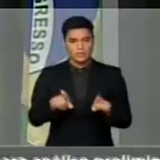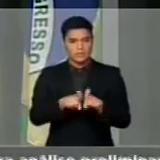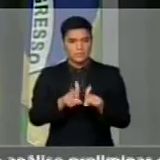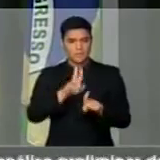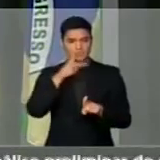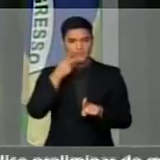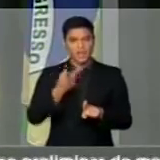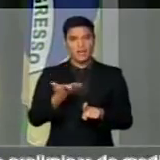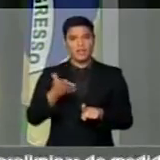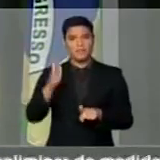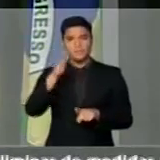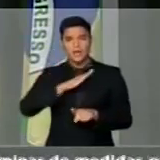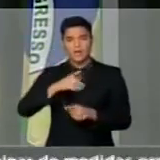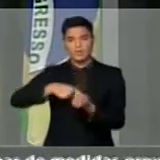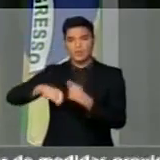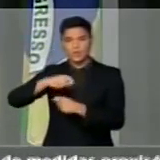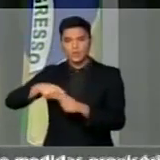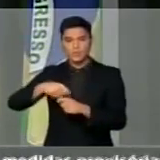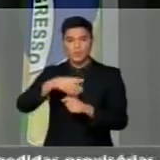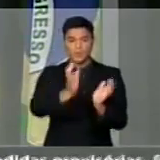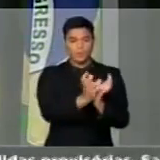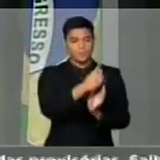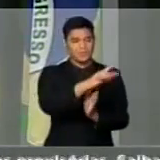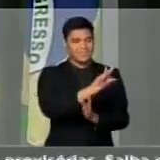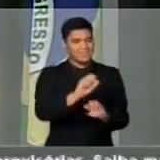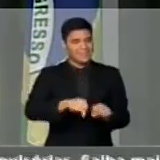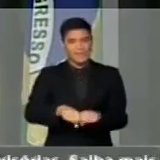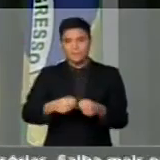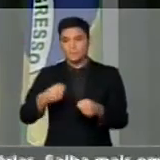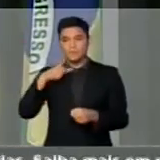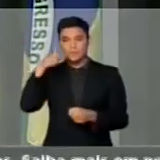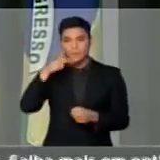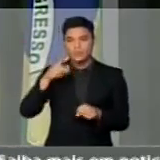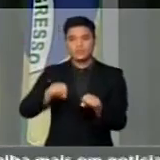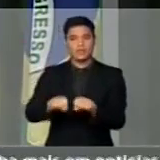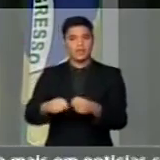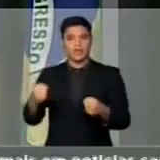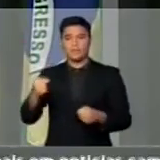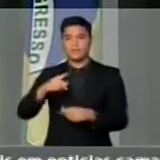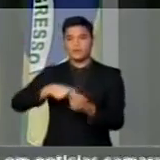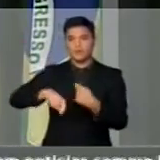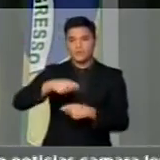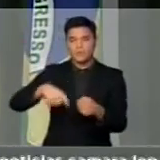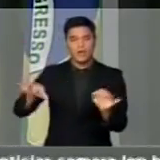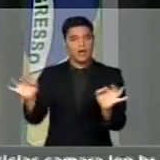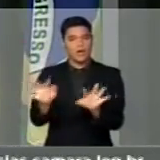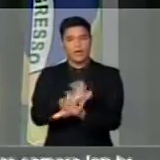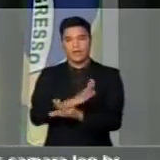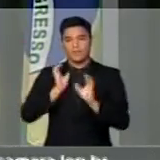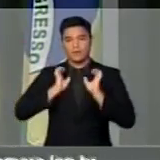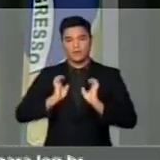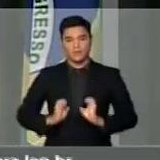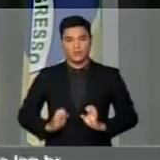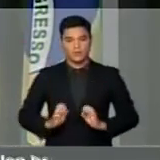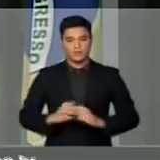Destruir a economia, estão destruindo a política, acabaram com a ética no